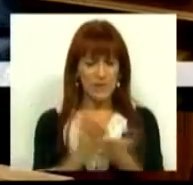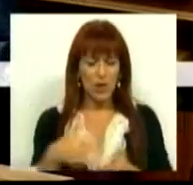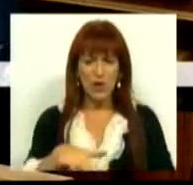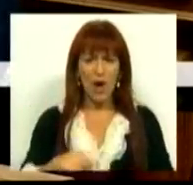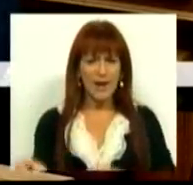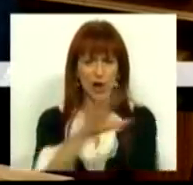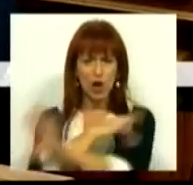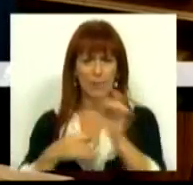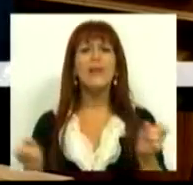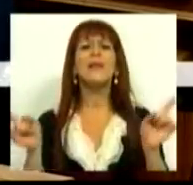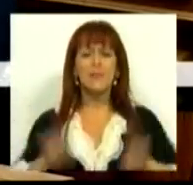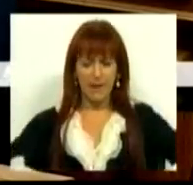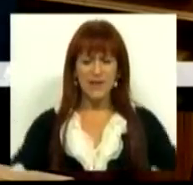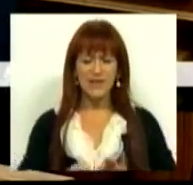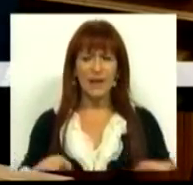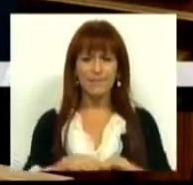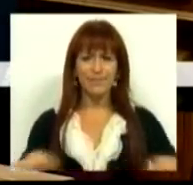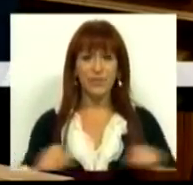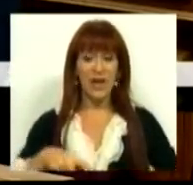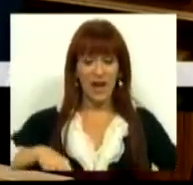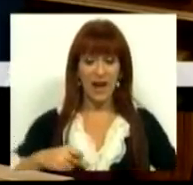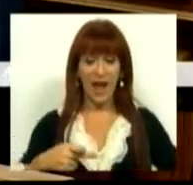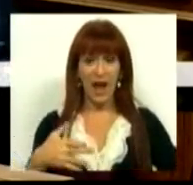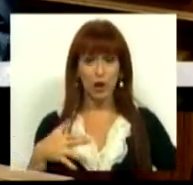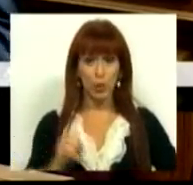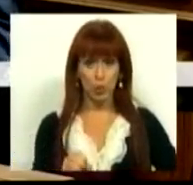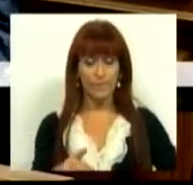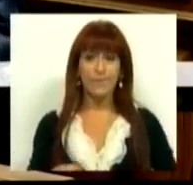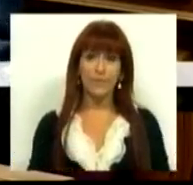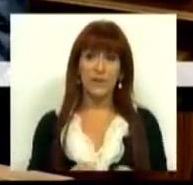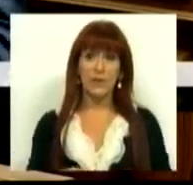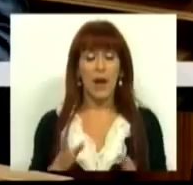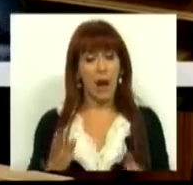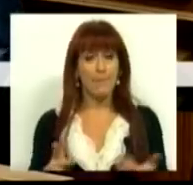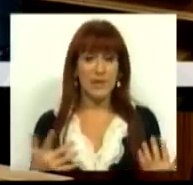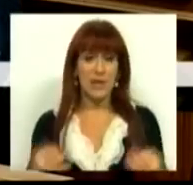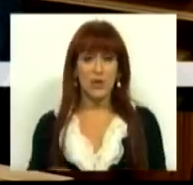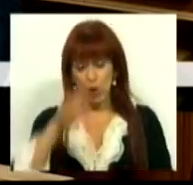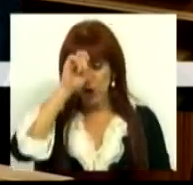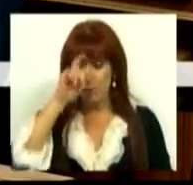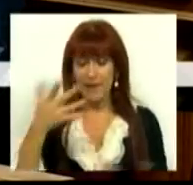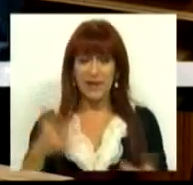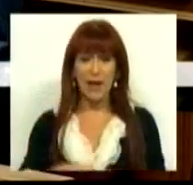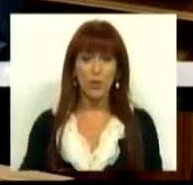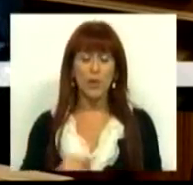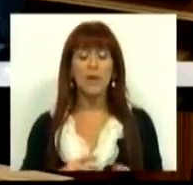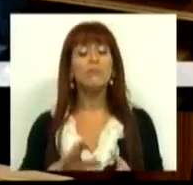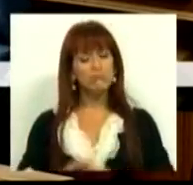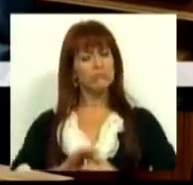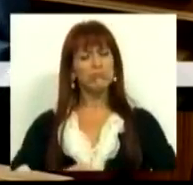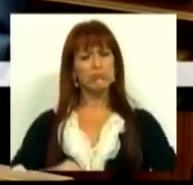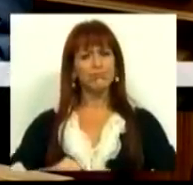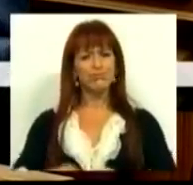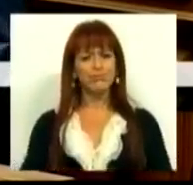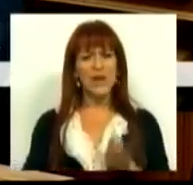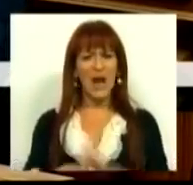âmbito europeu, como também a nível da NATO, que importa naturalmente respeitar e consolidar em termos